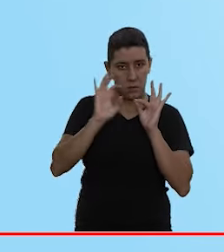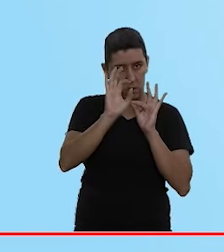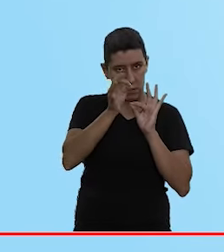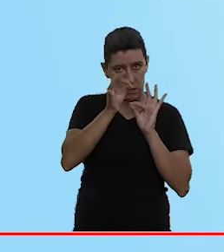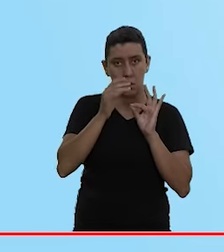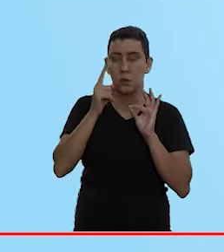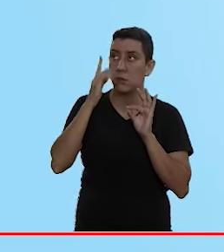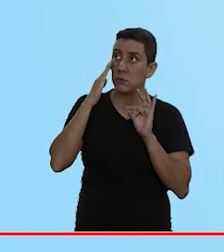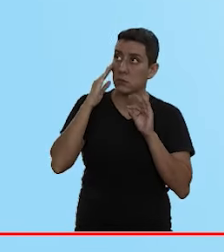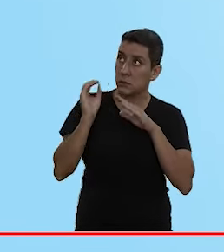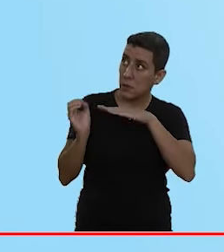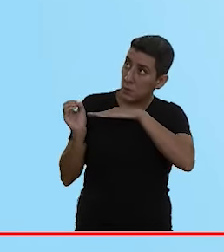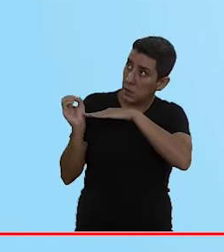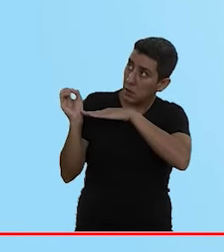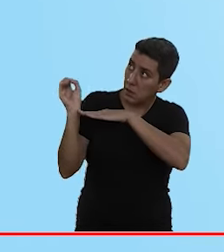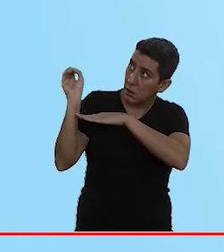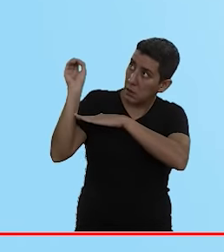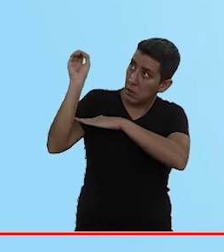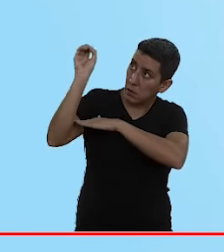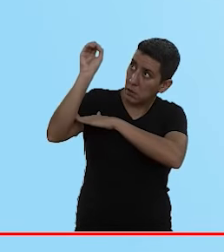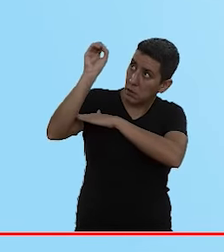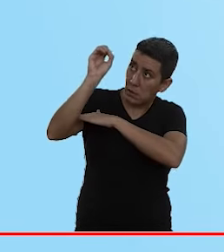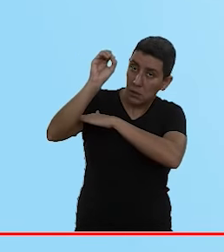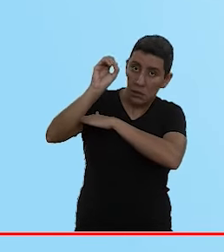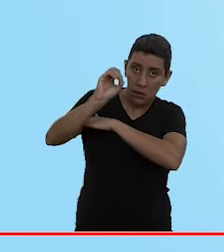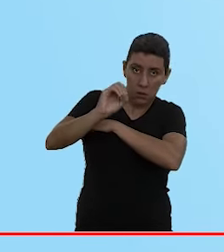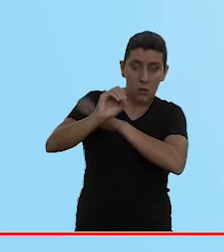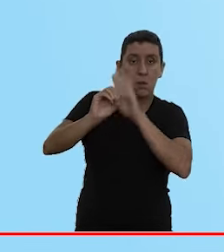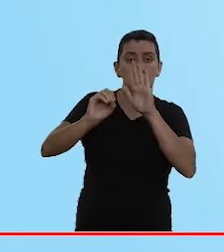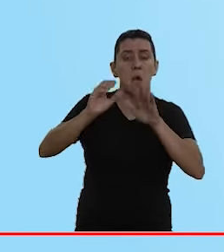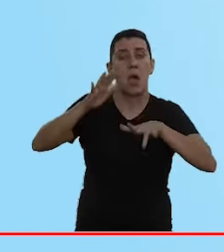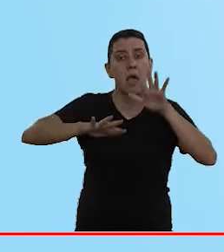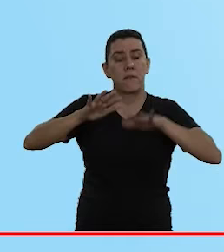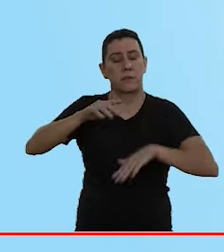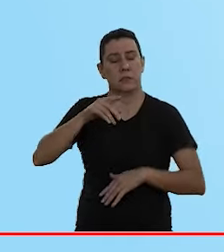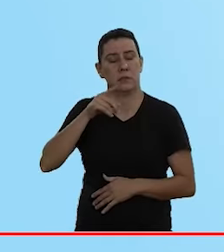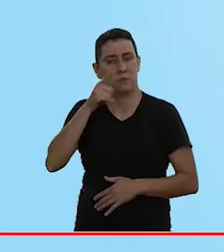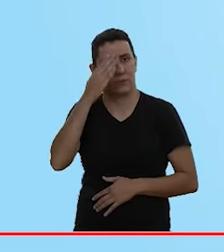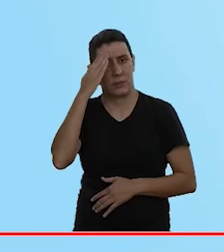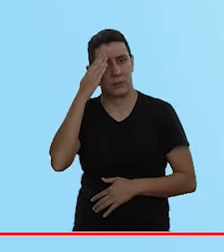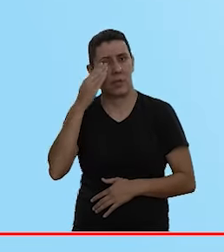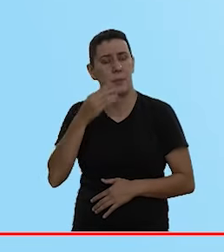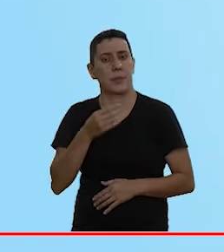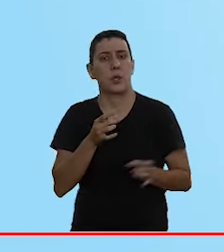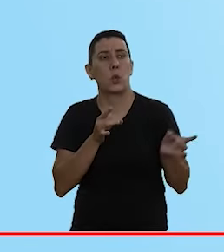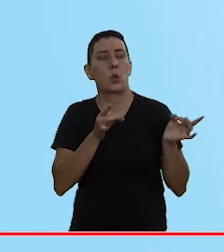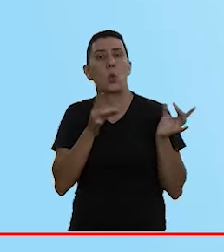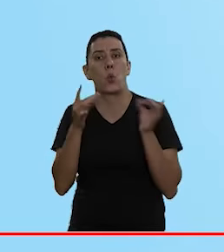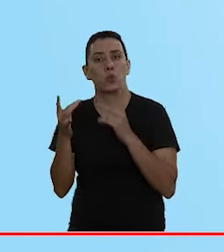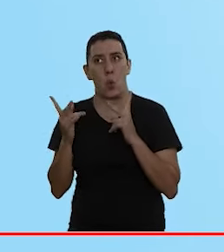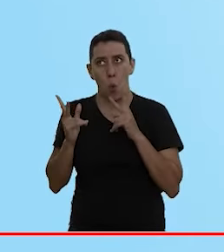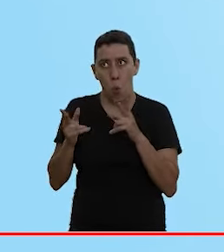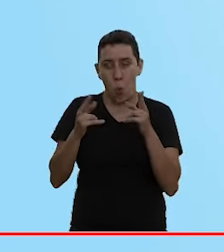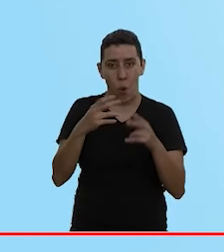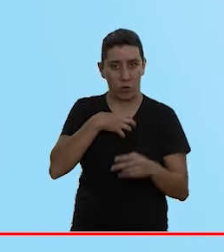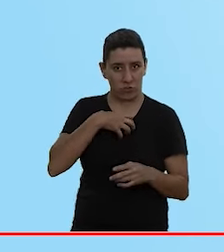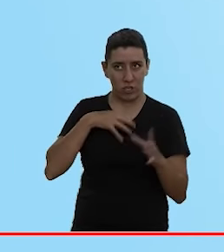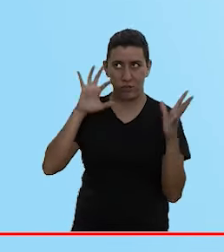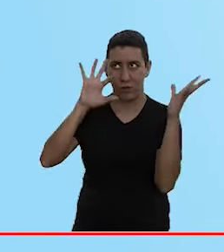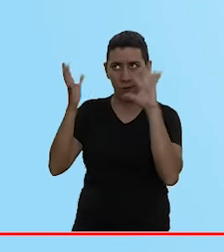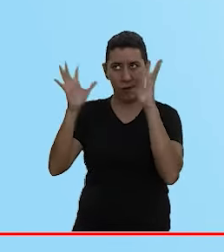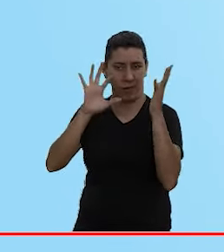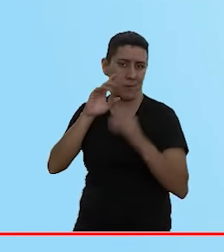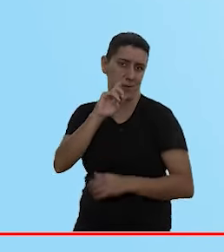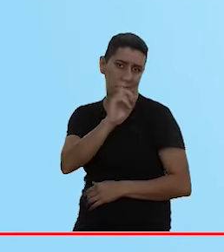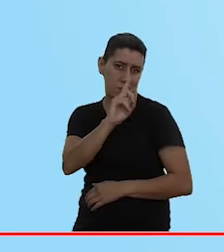localidade. Entretanto, nem todos os dias são iguais. Apesar do Sol ter uma trajetória aí estimada, alguns